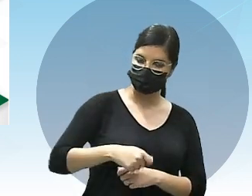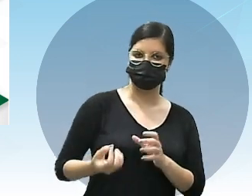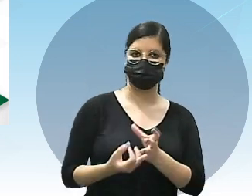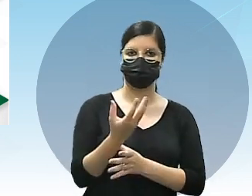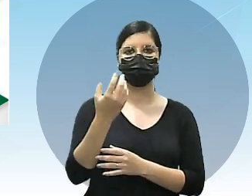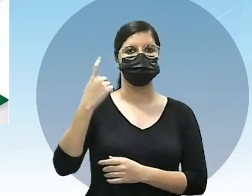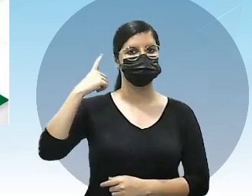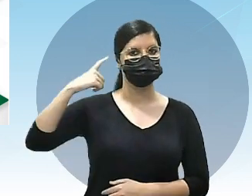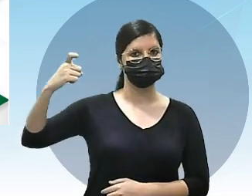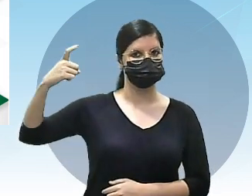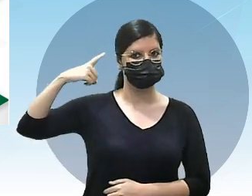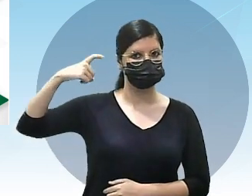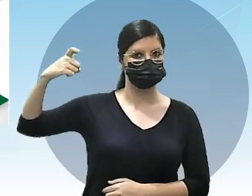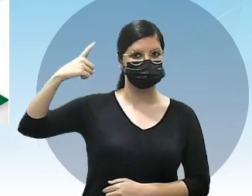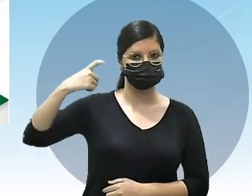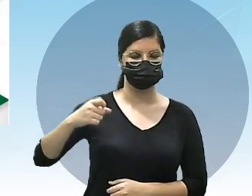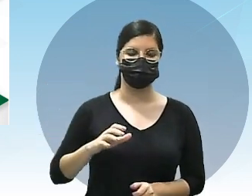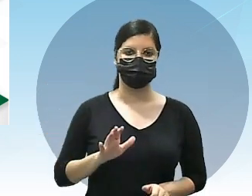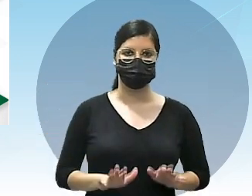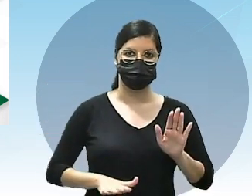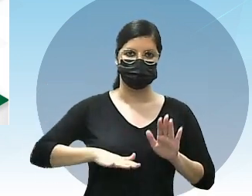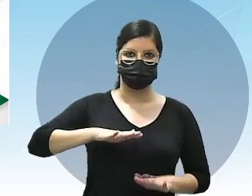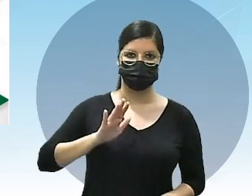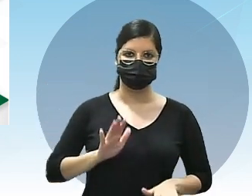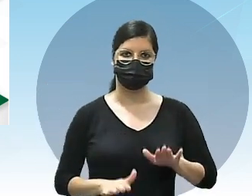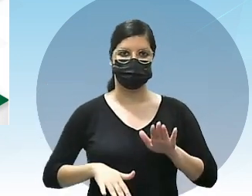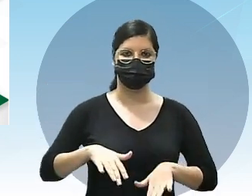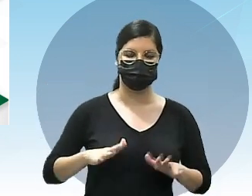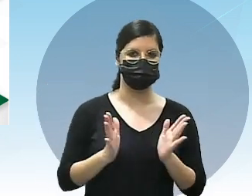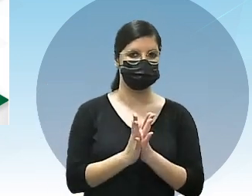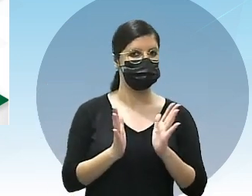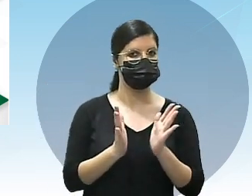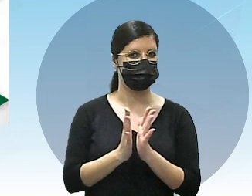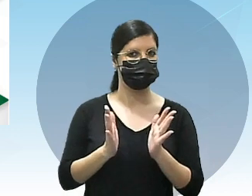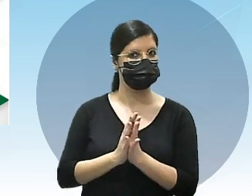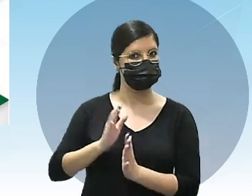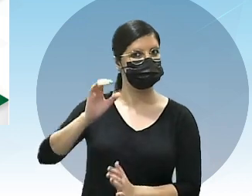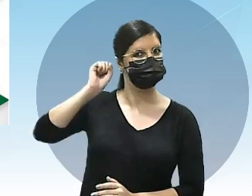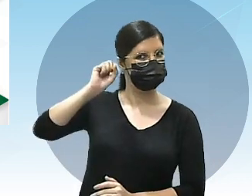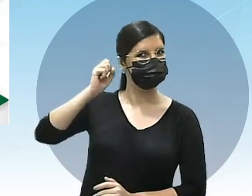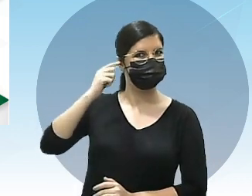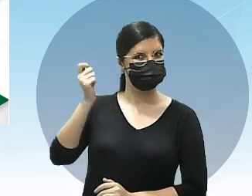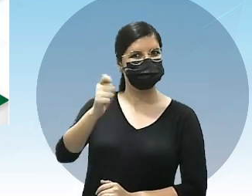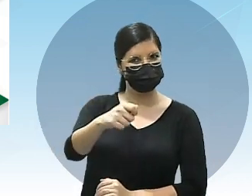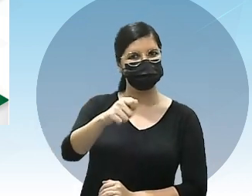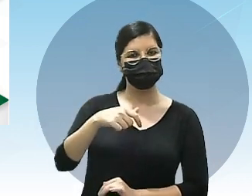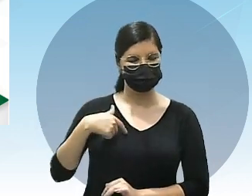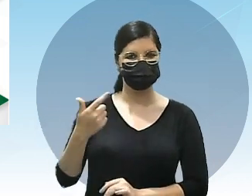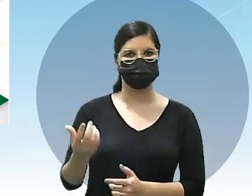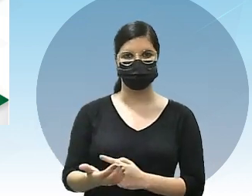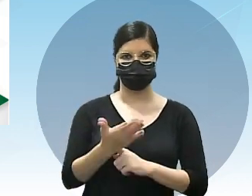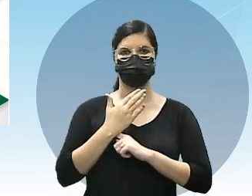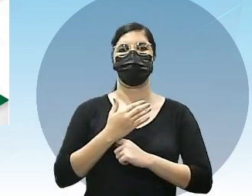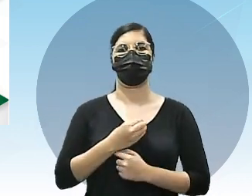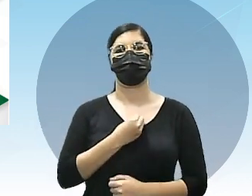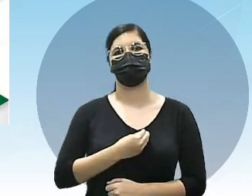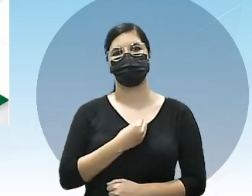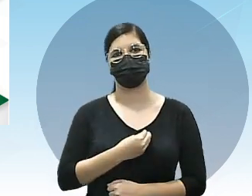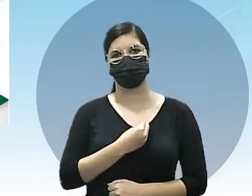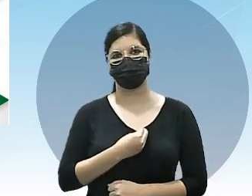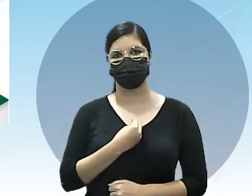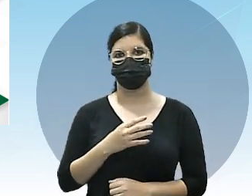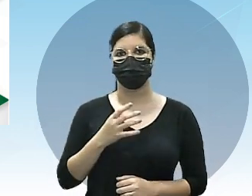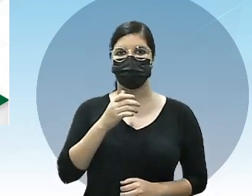de produzir sons com os pés e com as mãos sempre em caráter de celebração direcionada a sobrevivência a